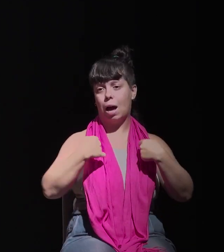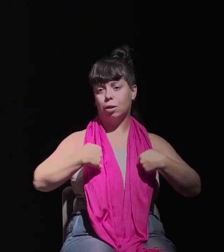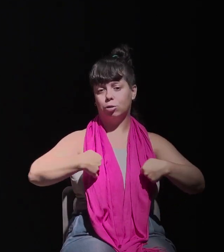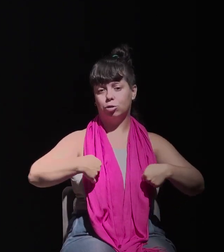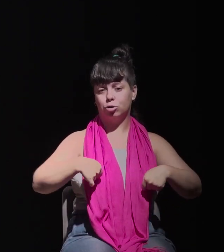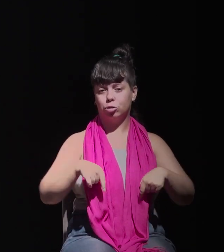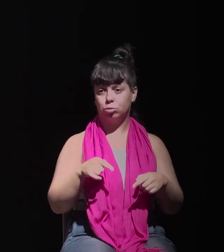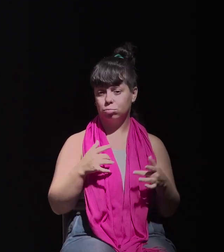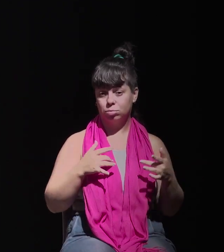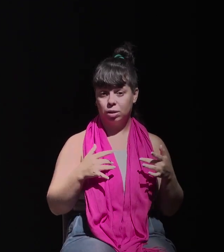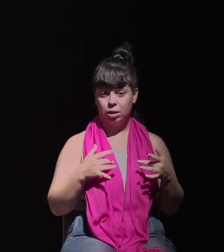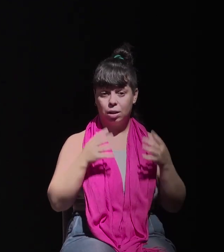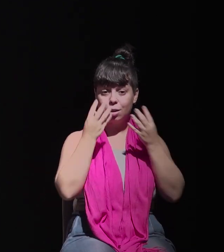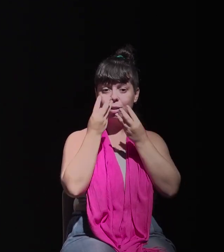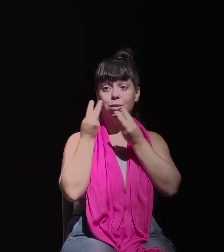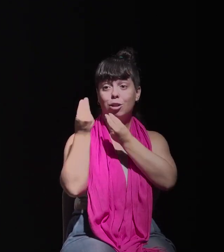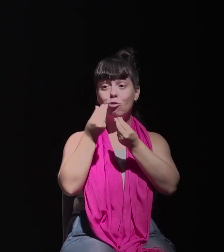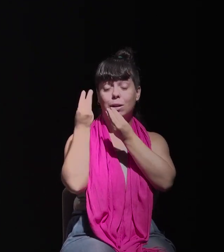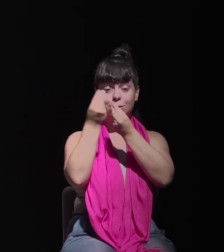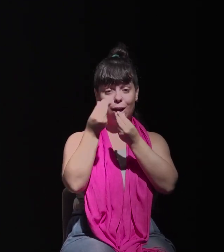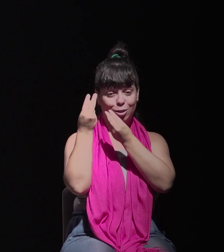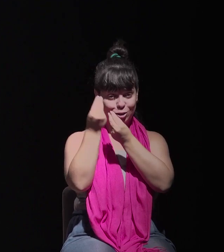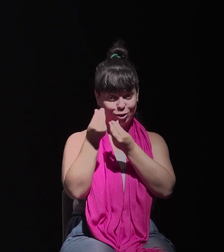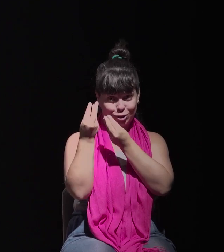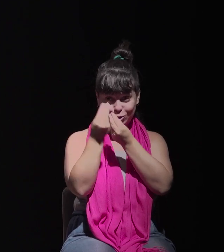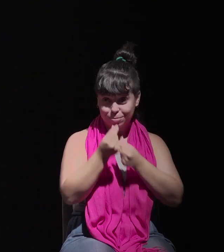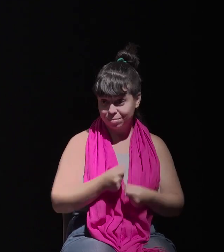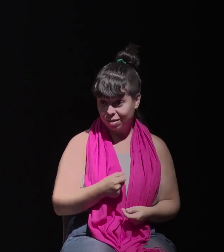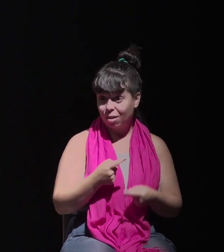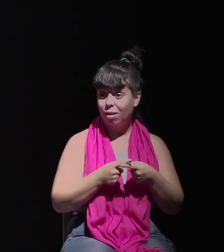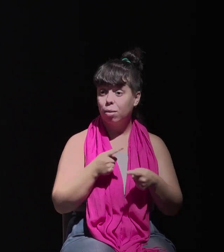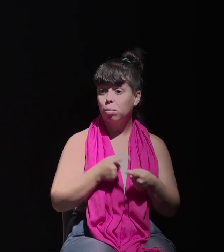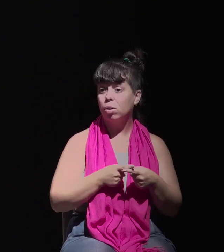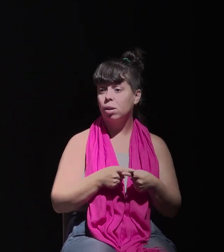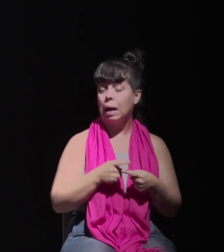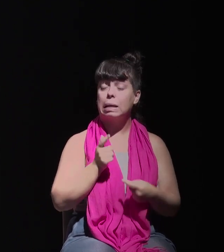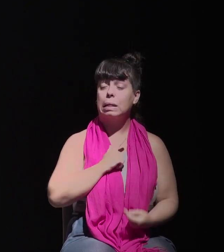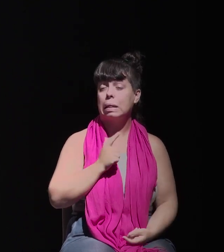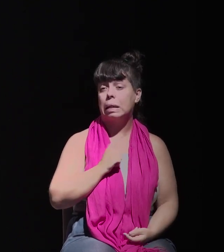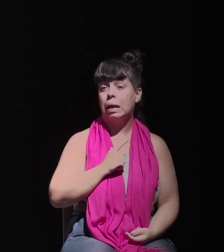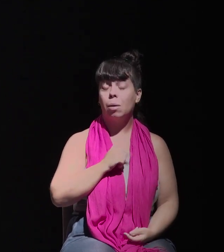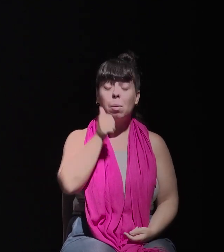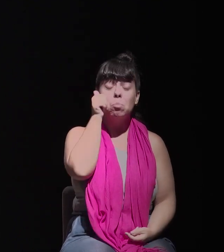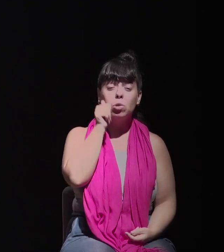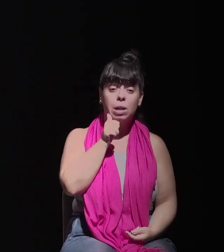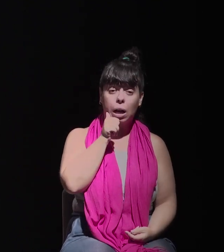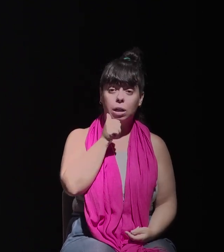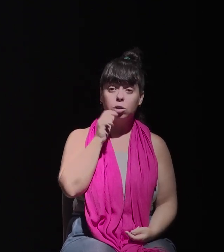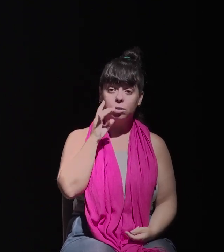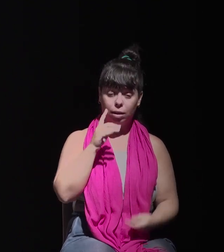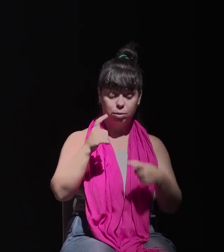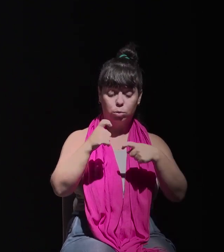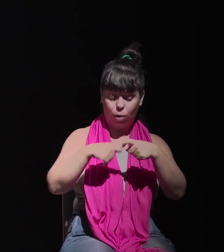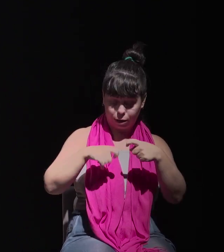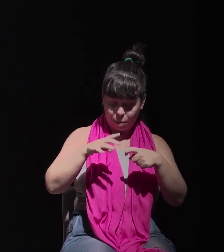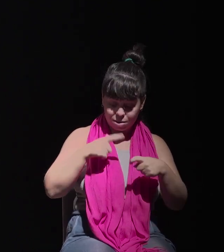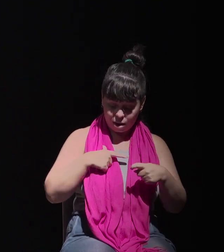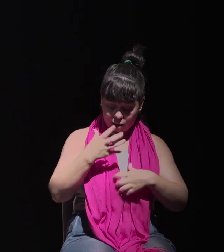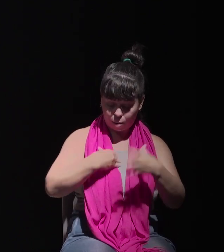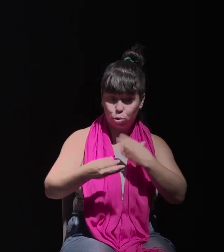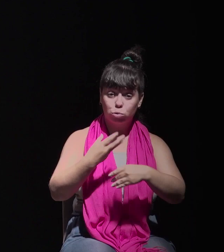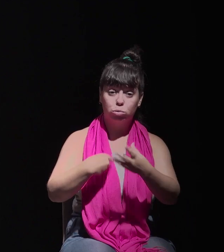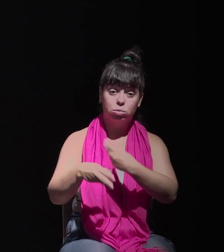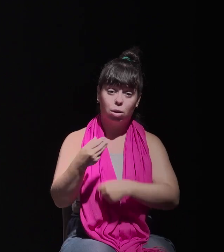porque havia para a mulher, ou há para a mulher, um ponto, para além da questão sexual do ato, a reprodução. E na